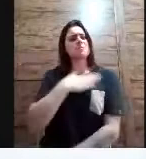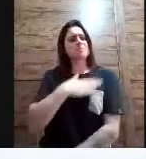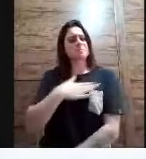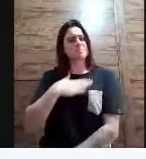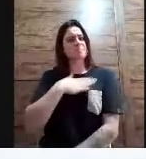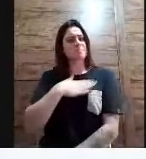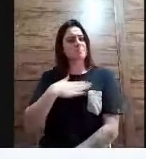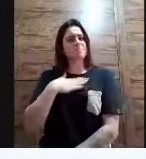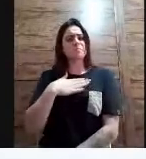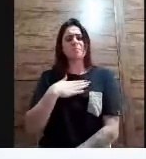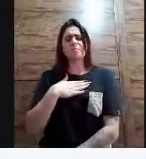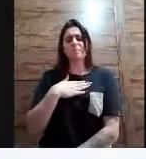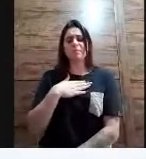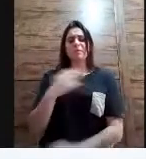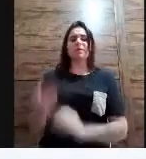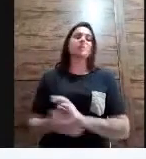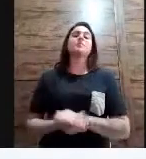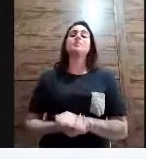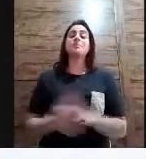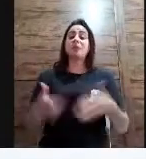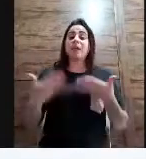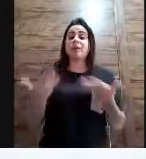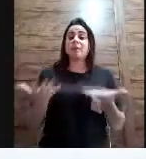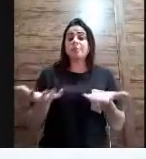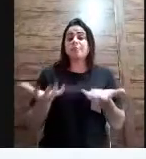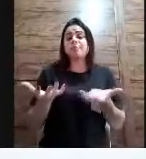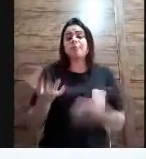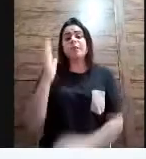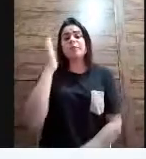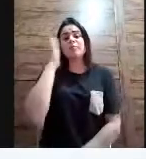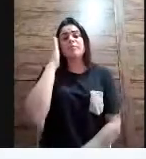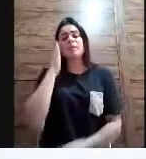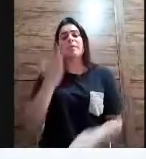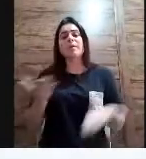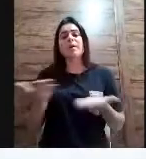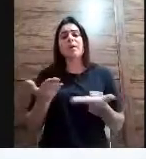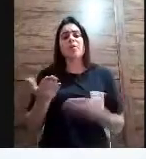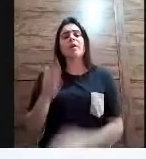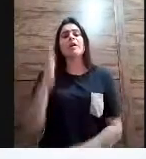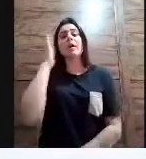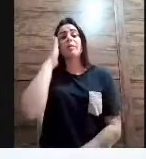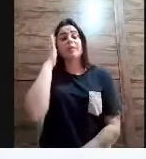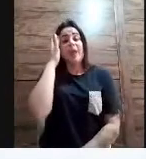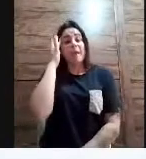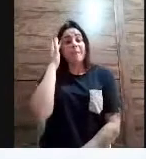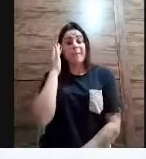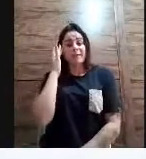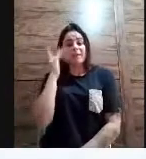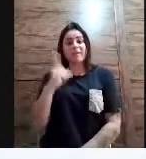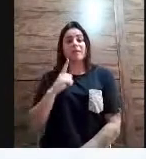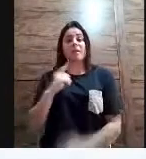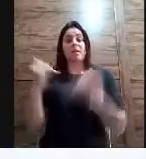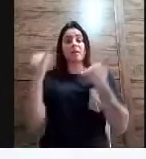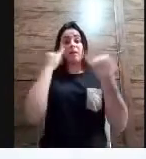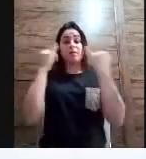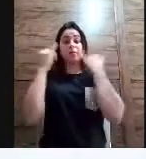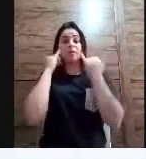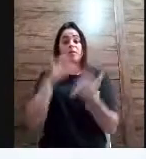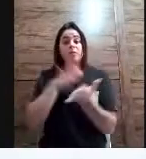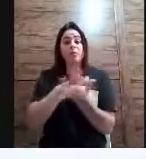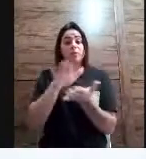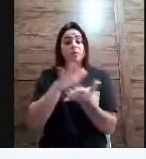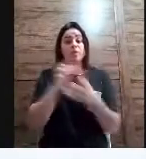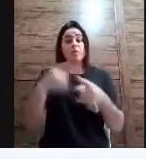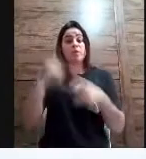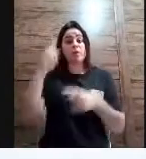é uma honra. Doutora, nós devemos ter, eu sei que sai amanhã o boletim, porque, gente, amanhã é o Dia